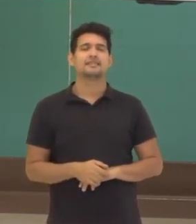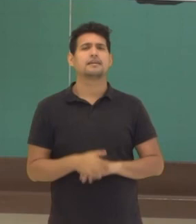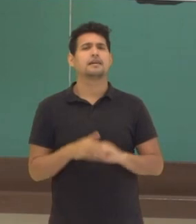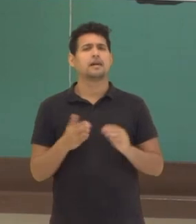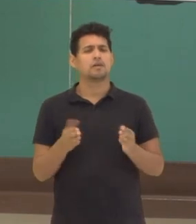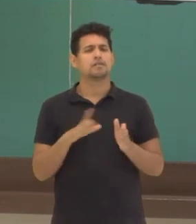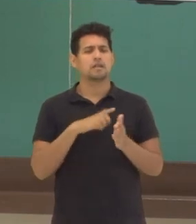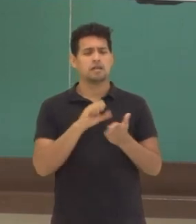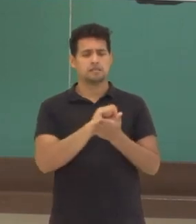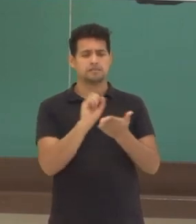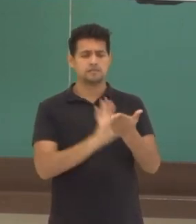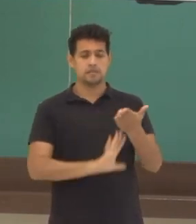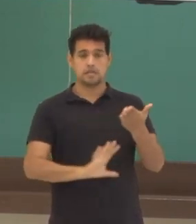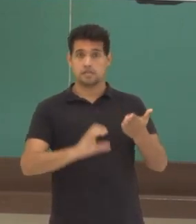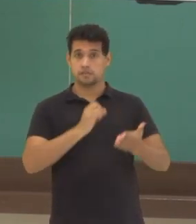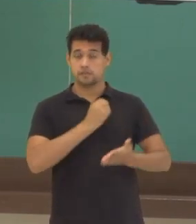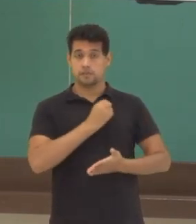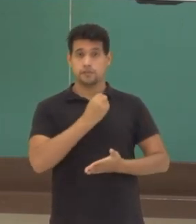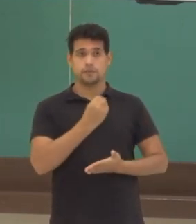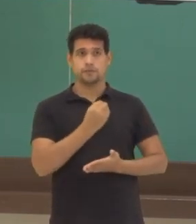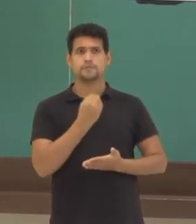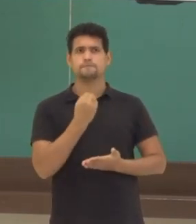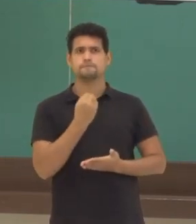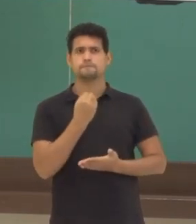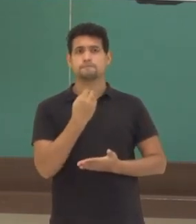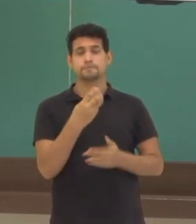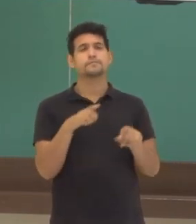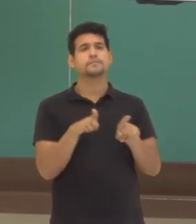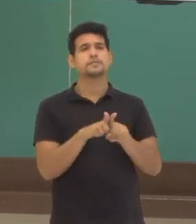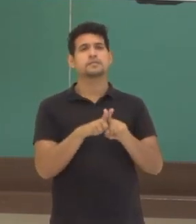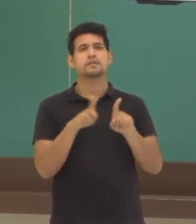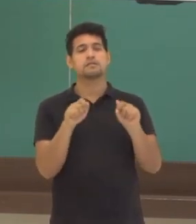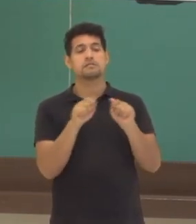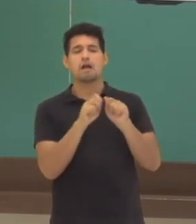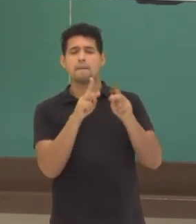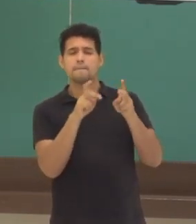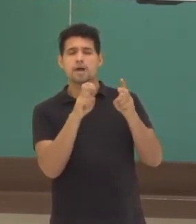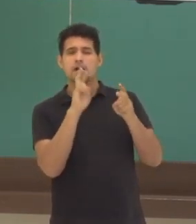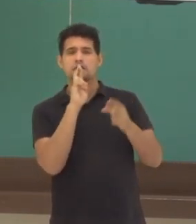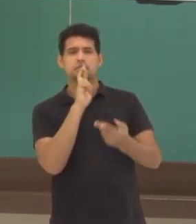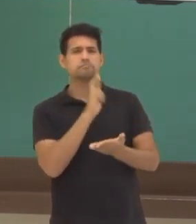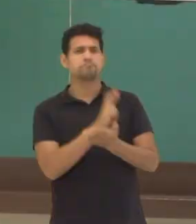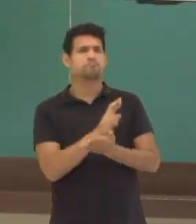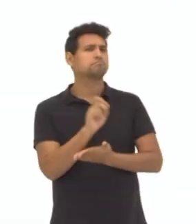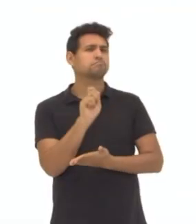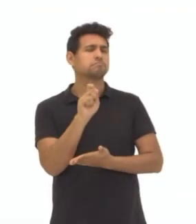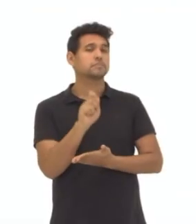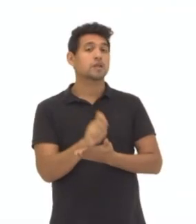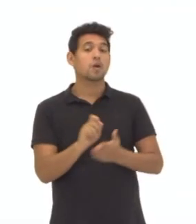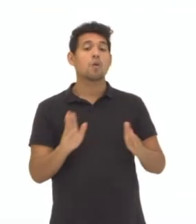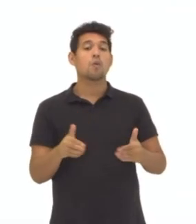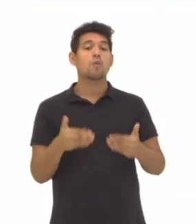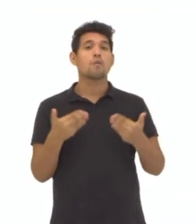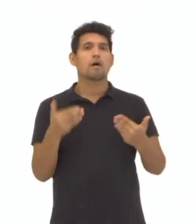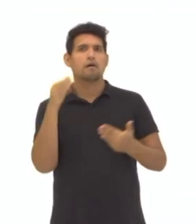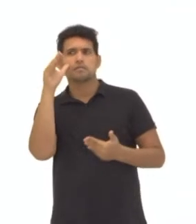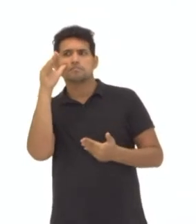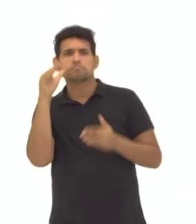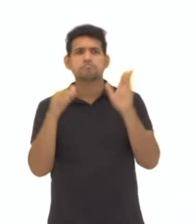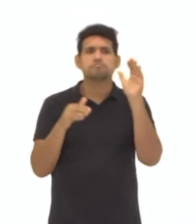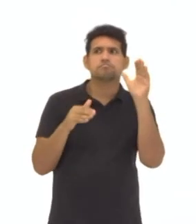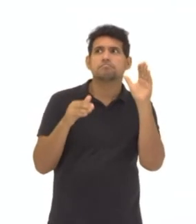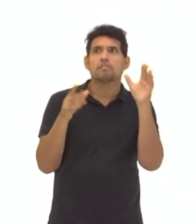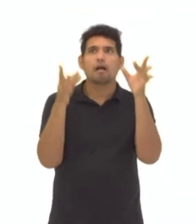Chegamos à atividade de número 13, então. Observe aqui o nosso trecho e responda o seguinte. Qual é a curiosidade